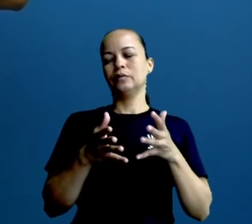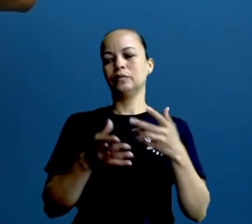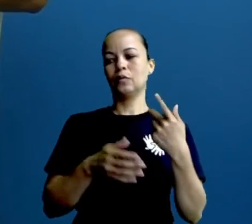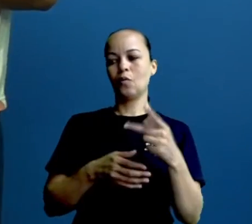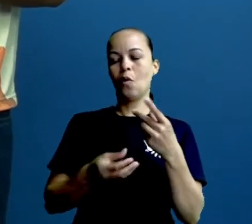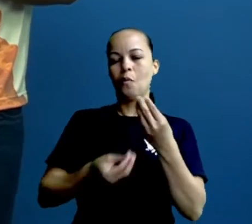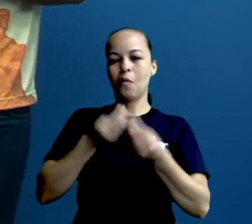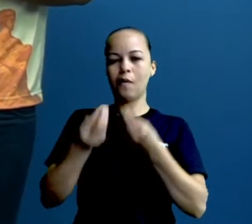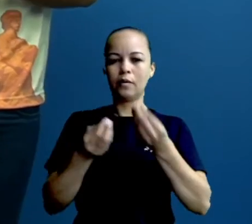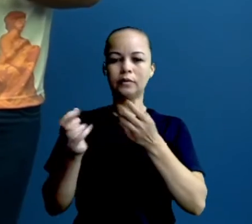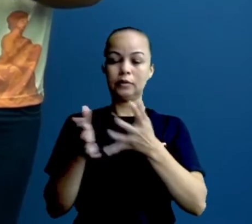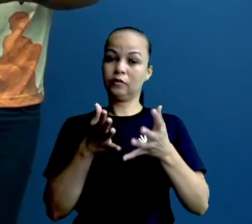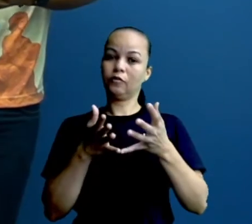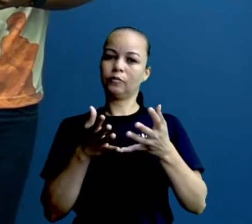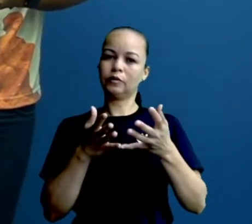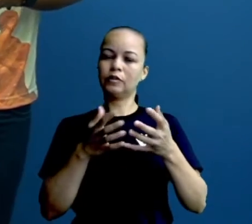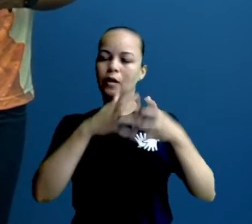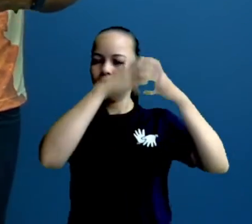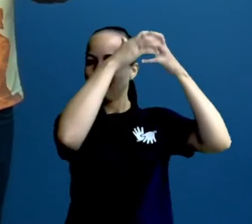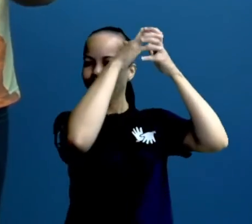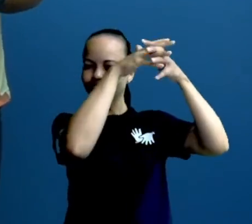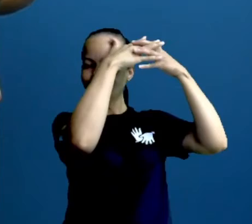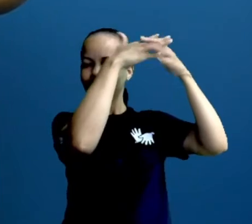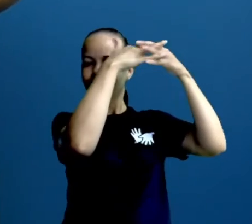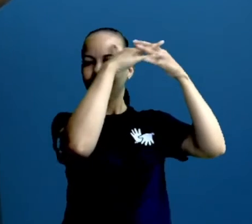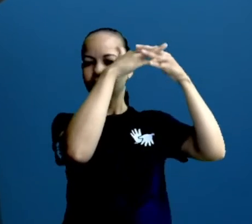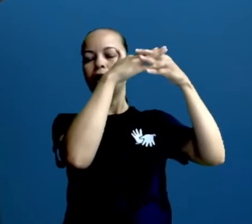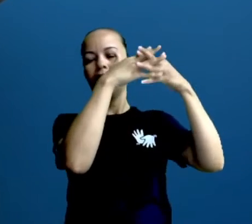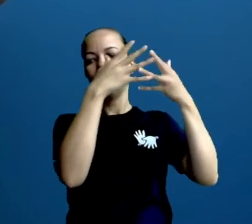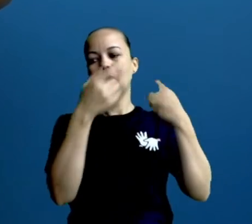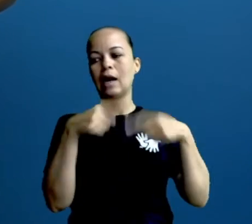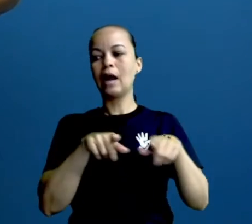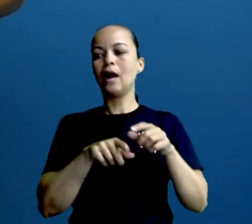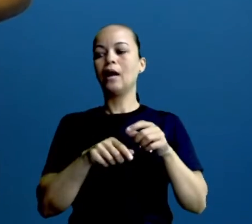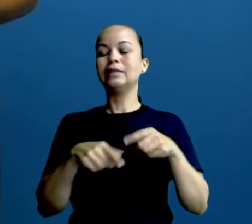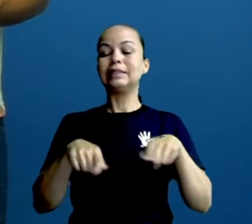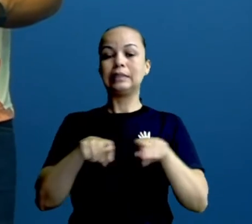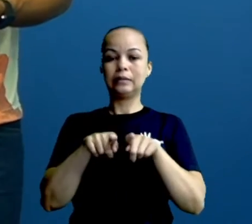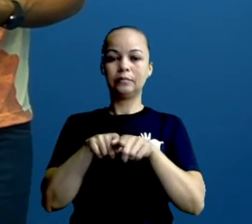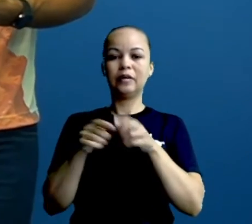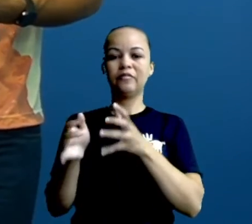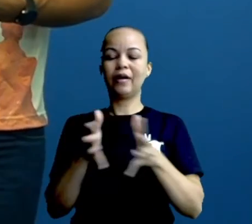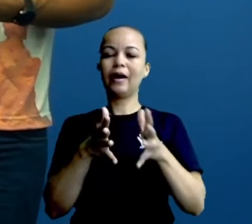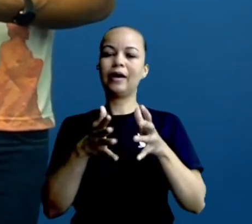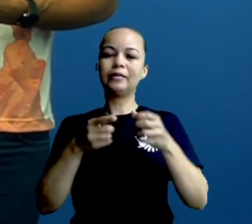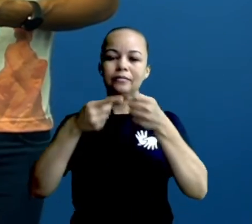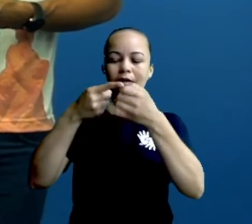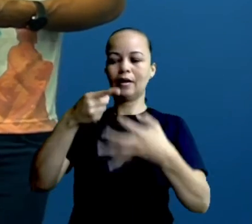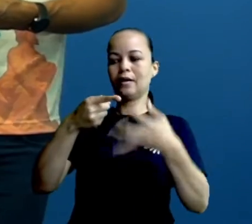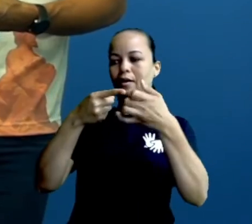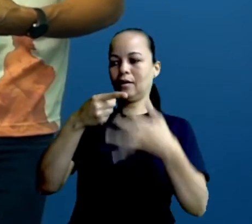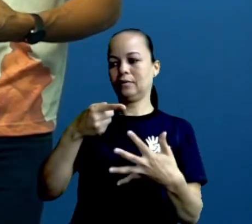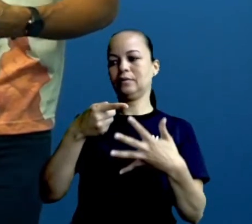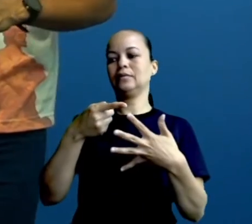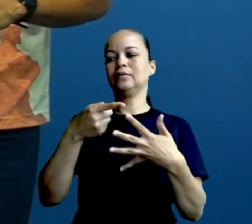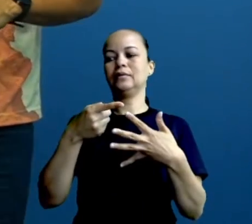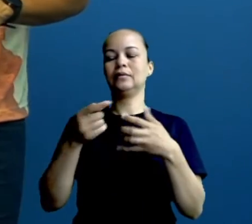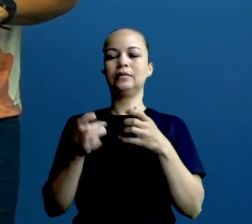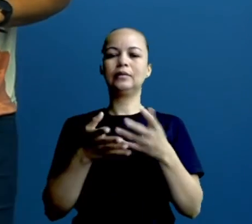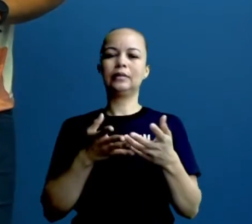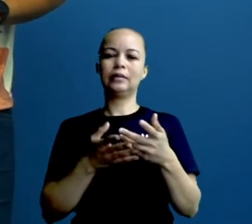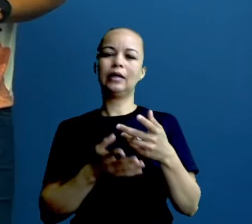ela vai afetar o nosso sistema nervoso central, o nosso cérebro, ela vai ser classificada